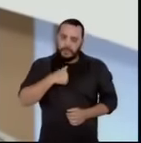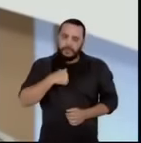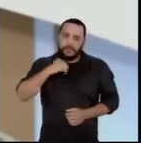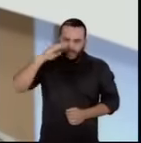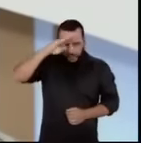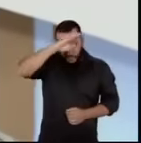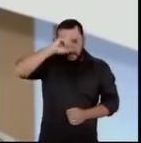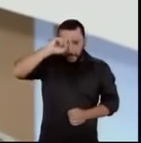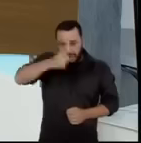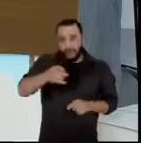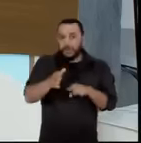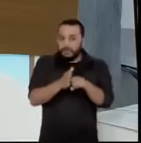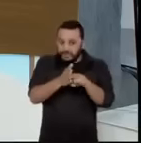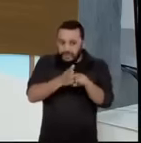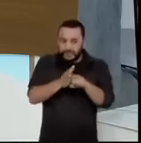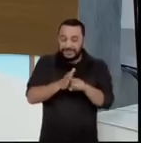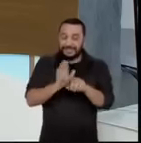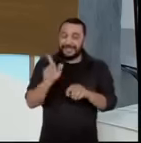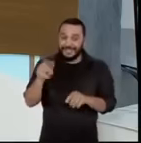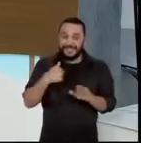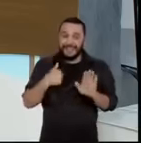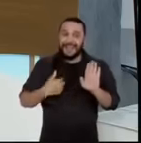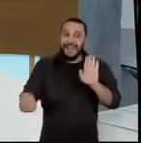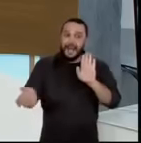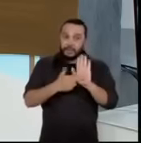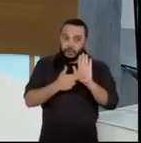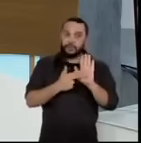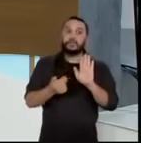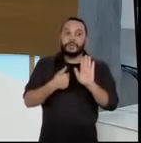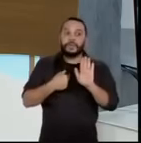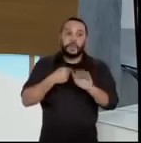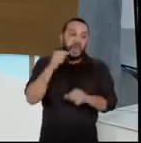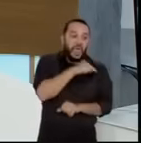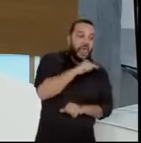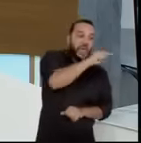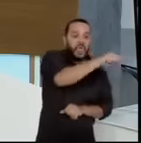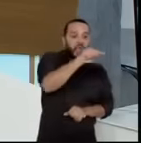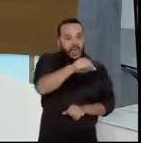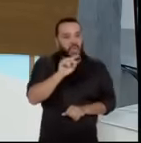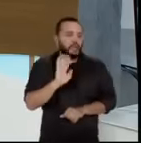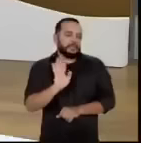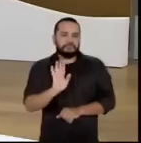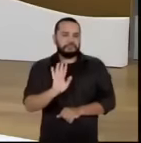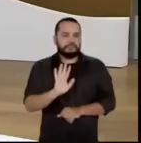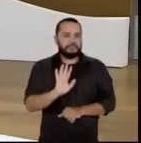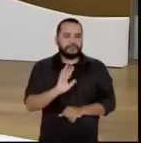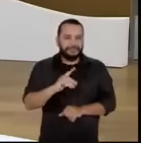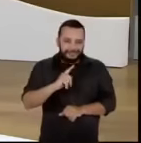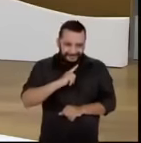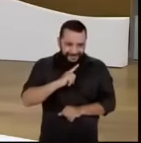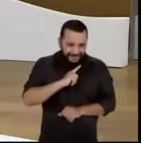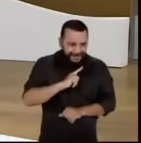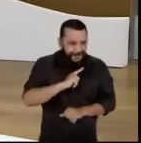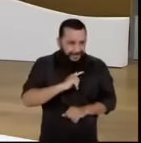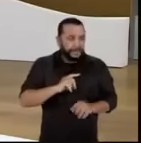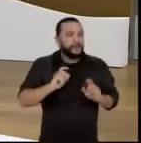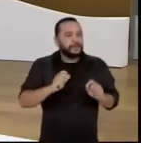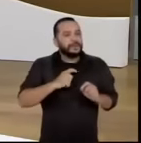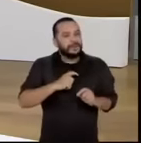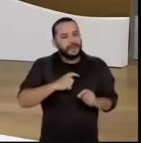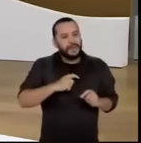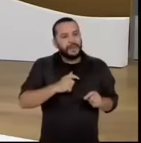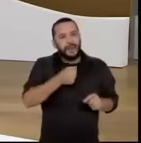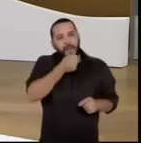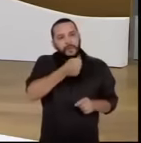sem assumir de antemão que pode ser o caminho A, B ou C. Aliás, a matéria que foi, vamos dizer assim, o estopim, o